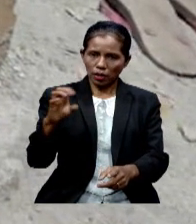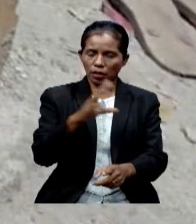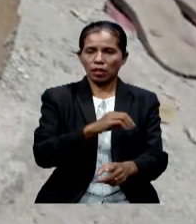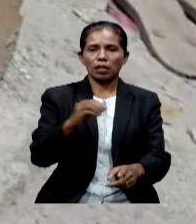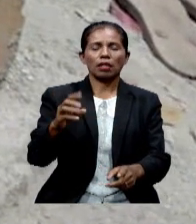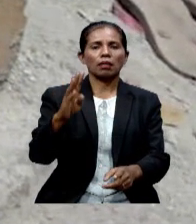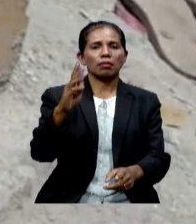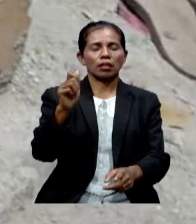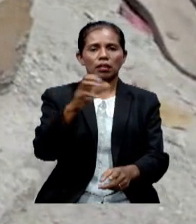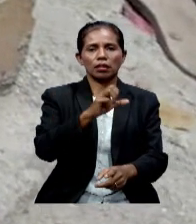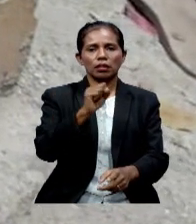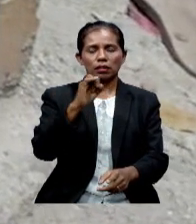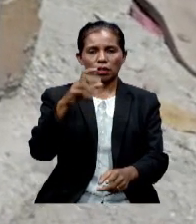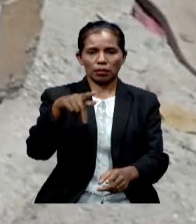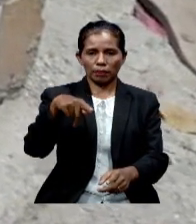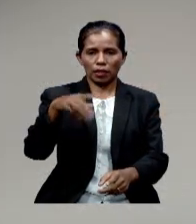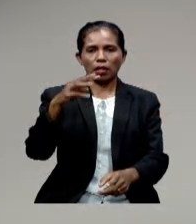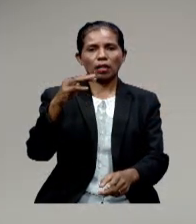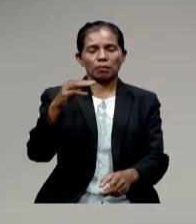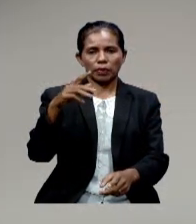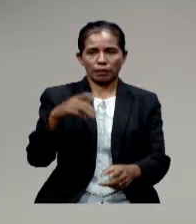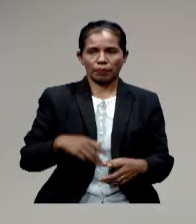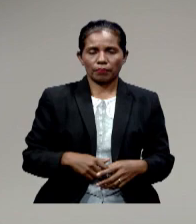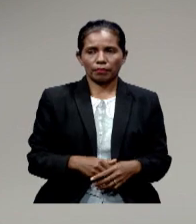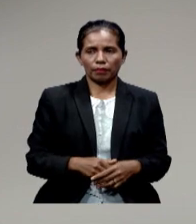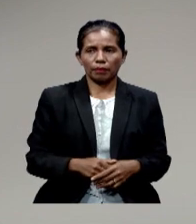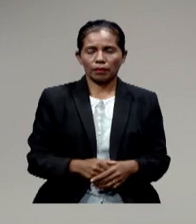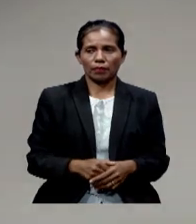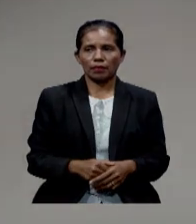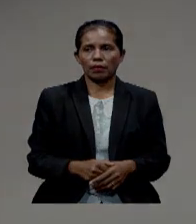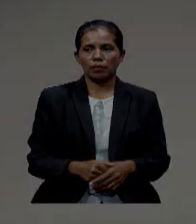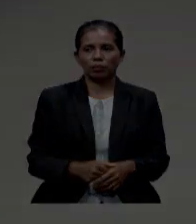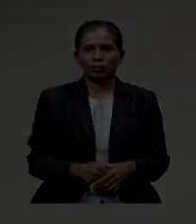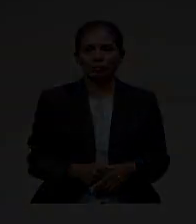Makikit, SIM, NOPM. Tito Silva, Emerenciana Martins, GMN.